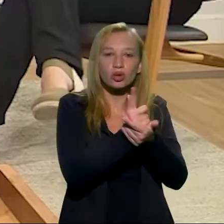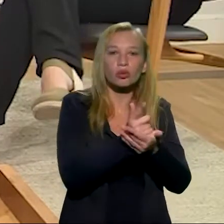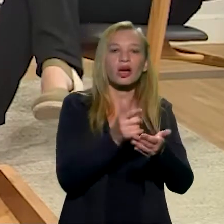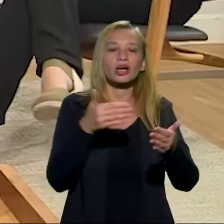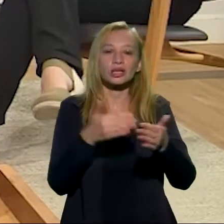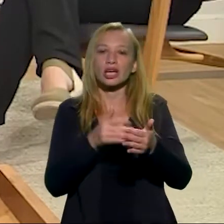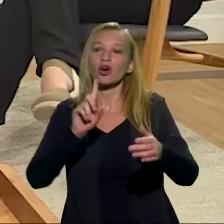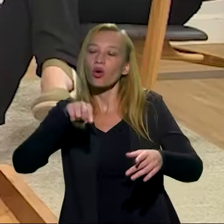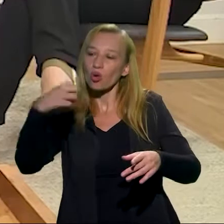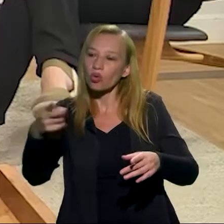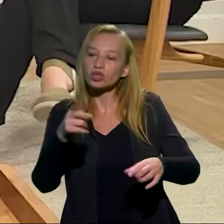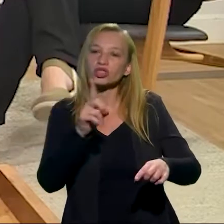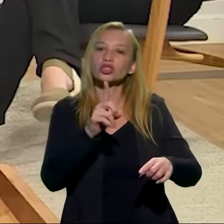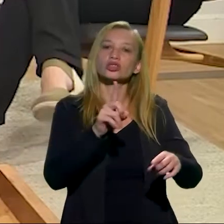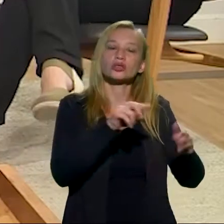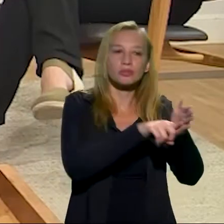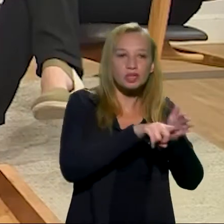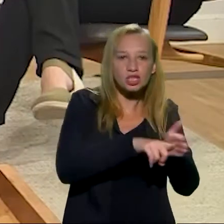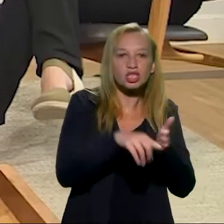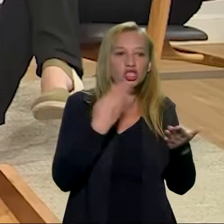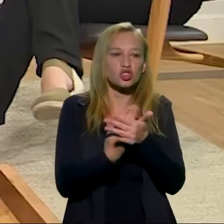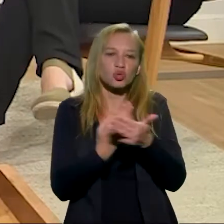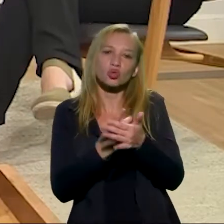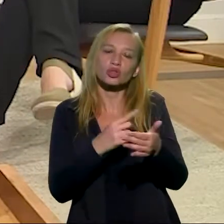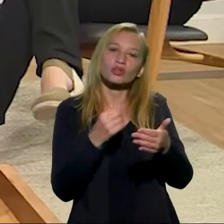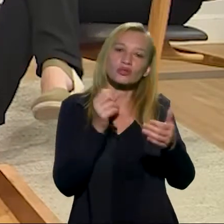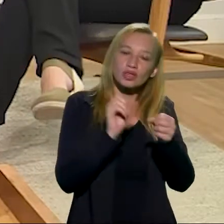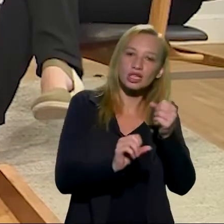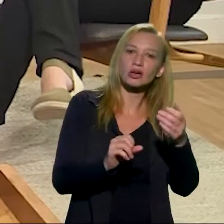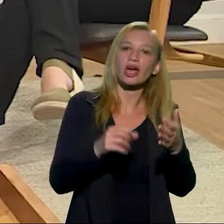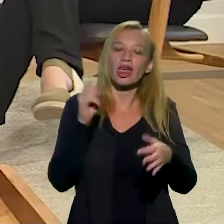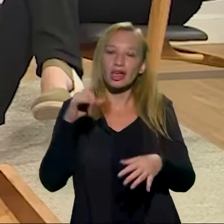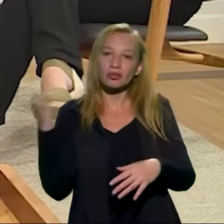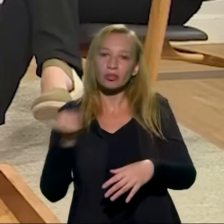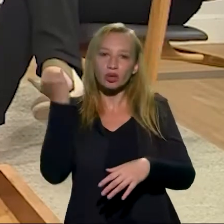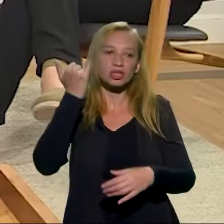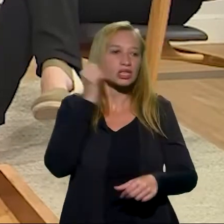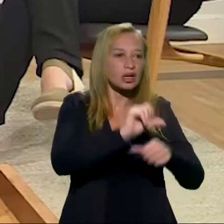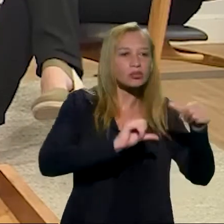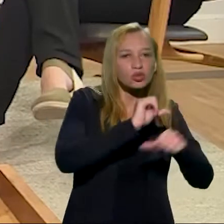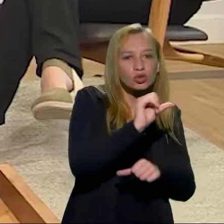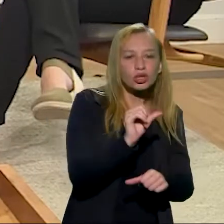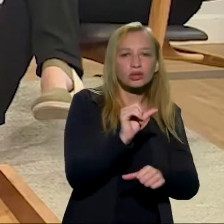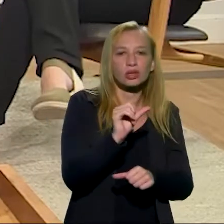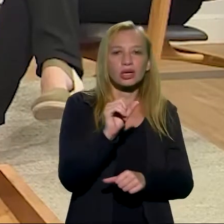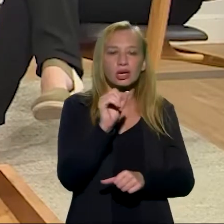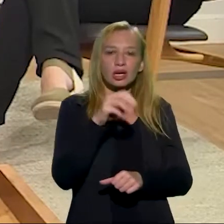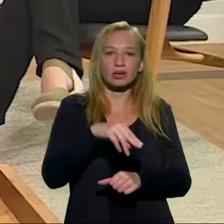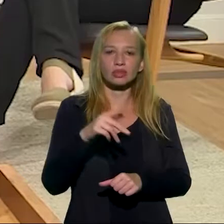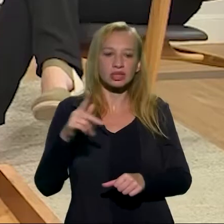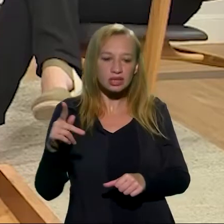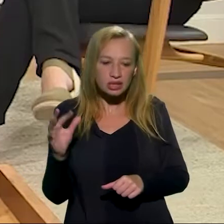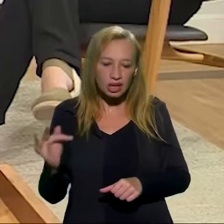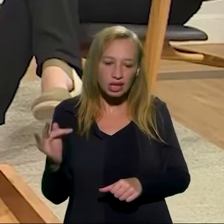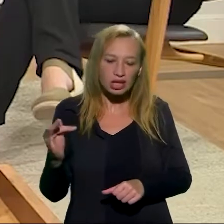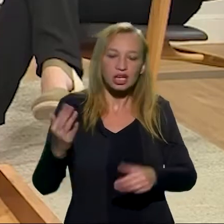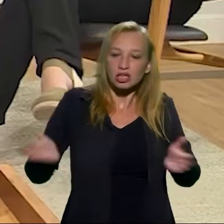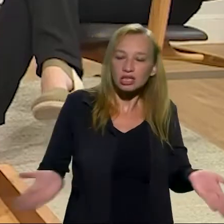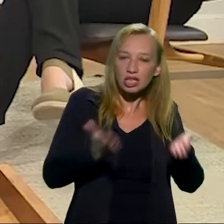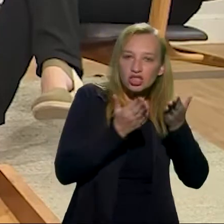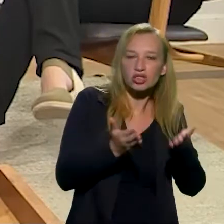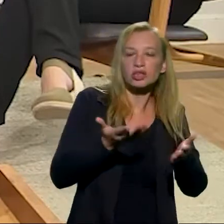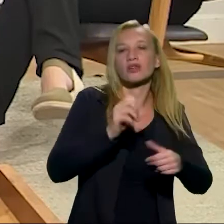aí a gente tem até outras pesquisas e estudos que a gente faz que é importante essa mudança de mindset e